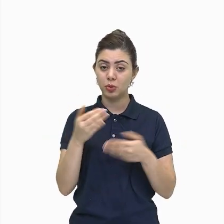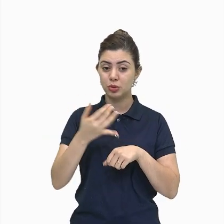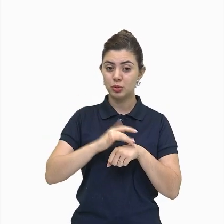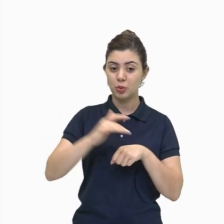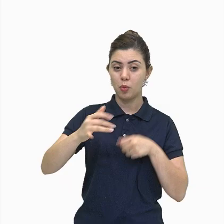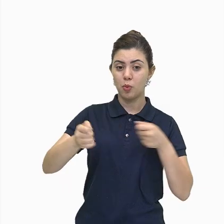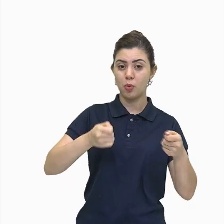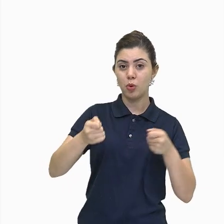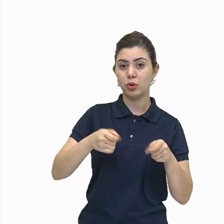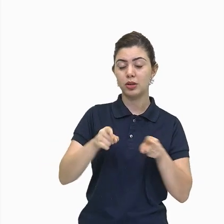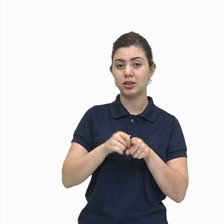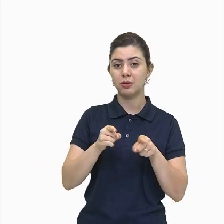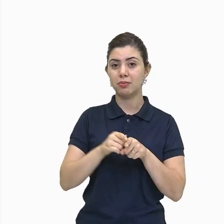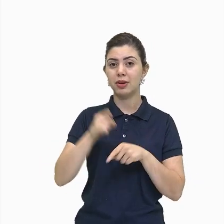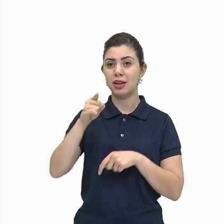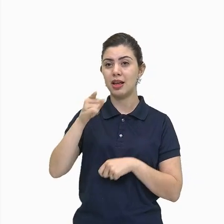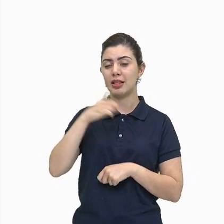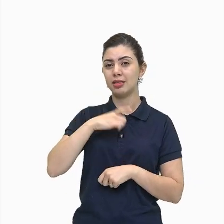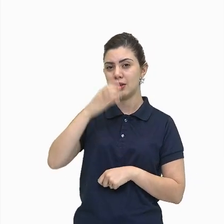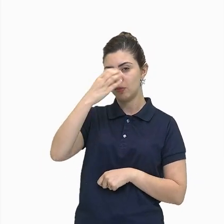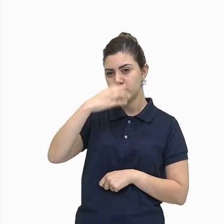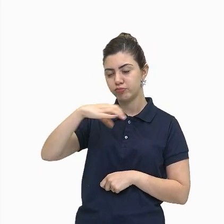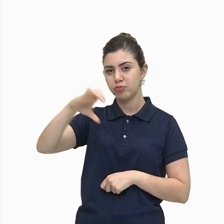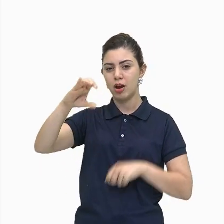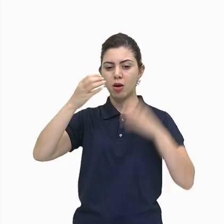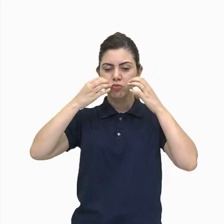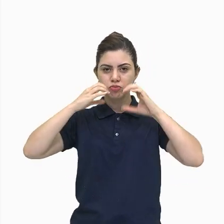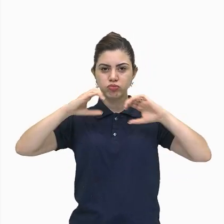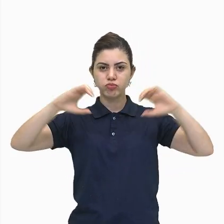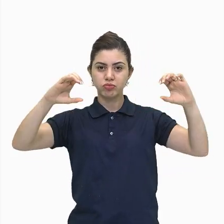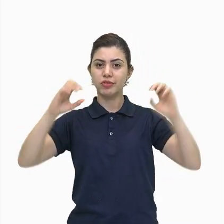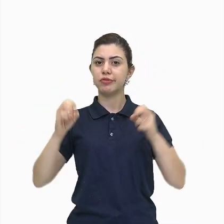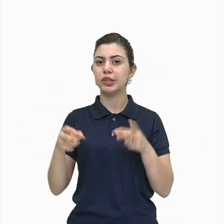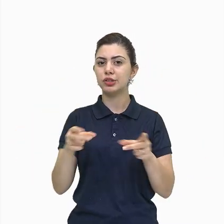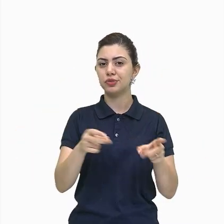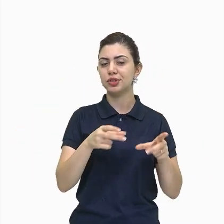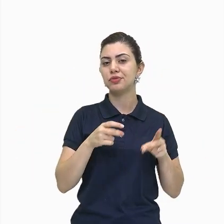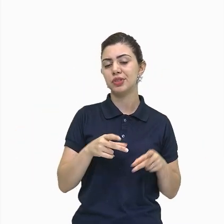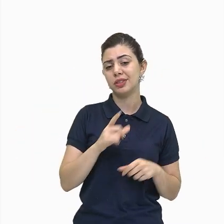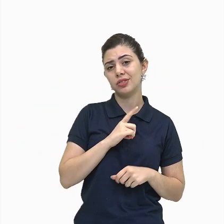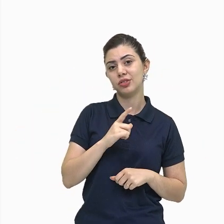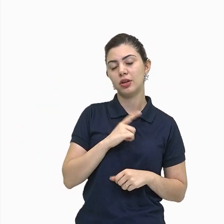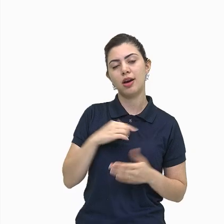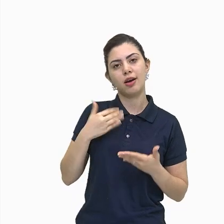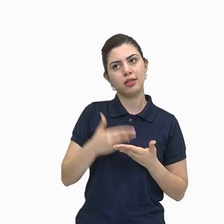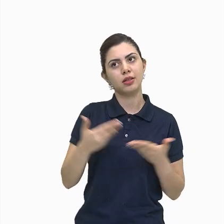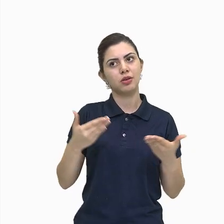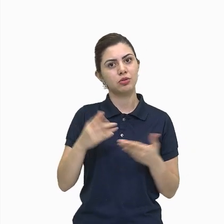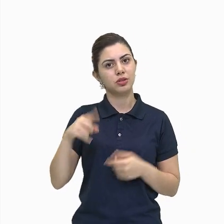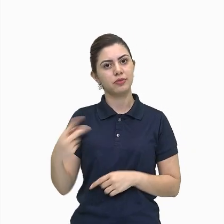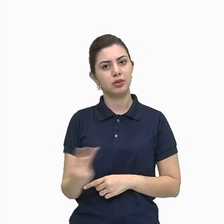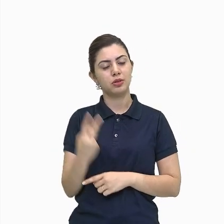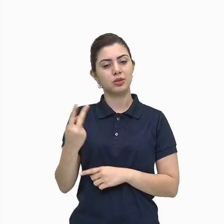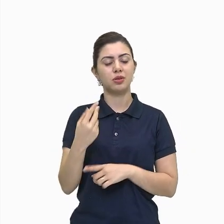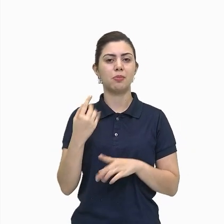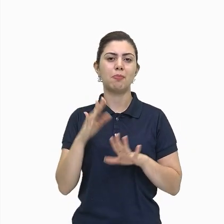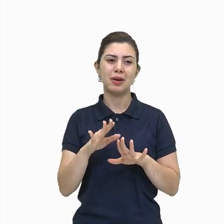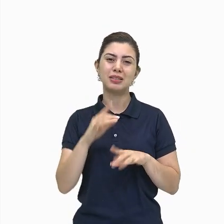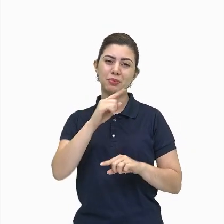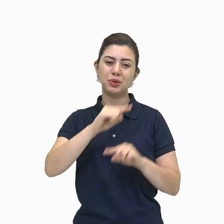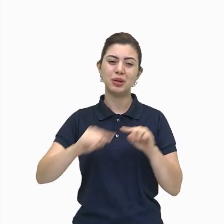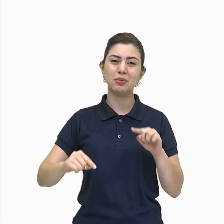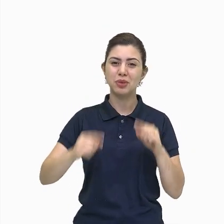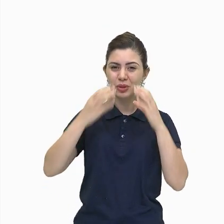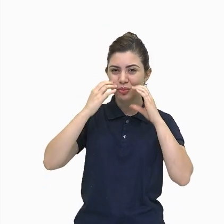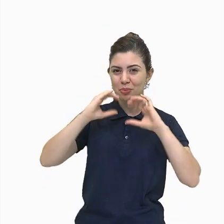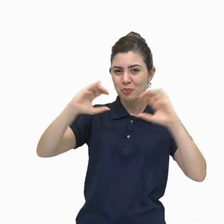que claro, hoje em dia está proibido o comércio do marfim por conta de levar, né, alguns animais à extinção, que estão